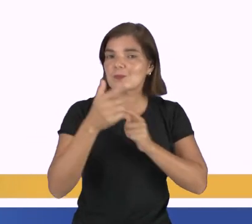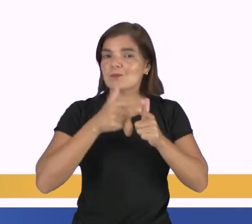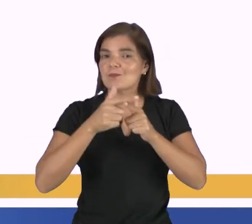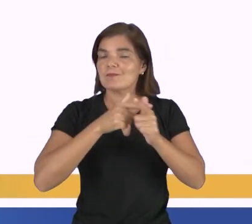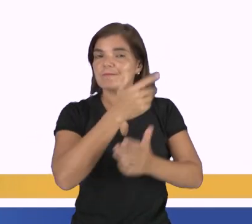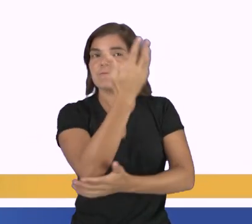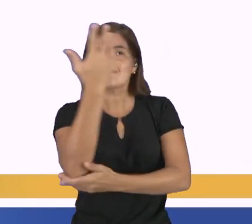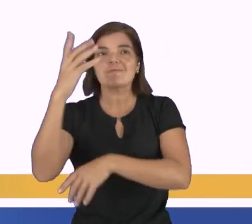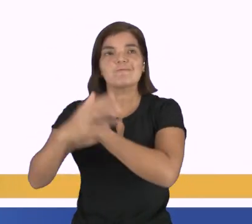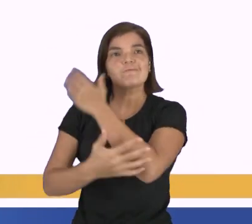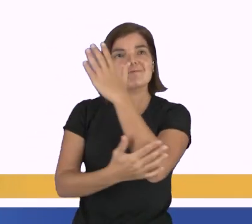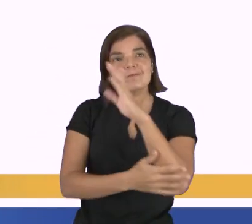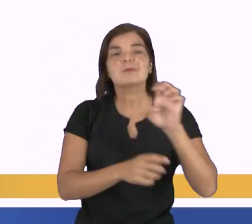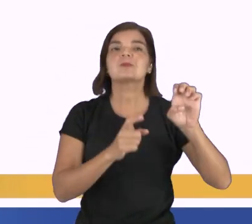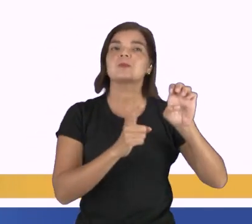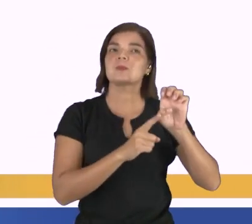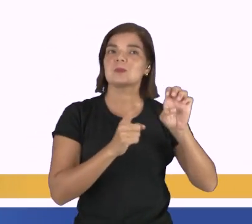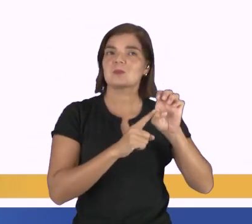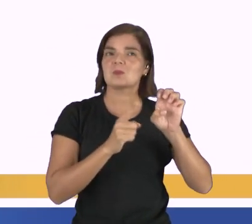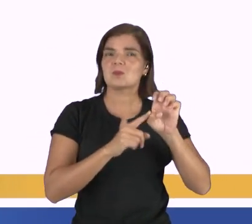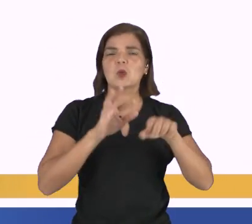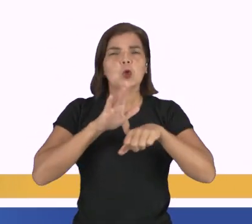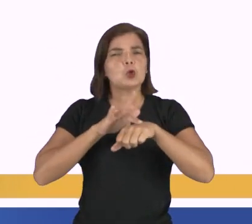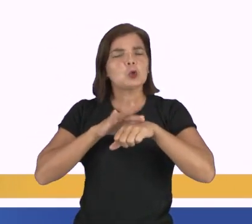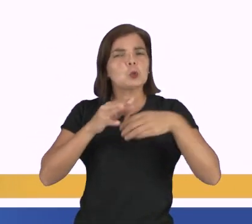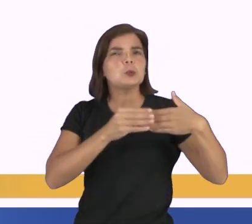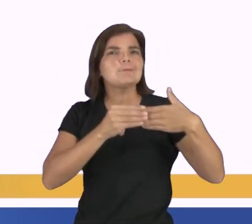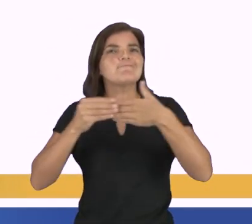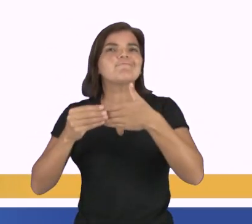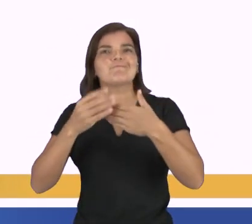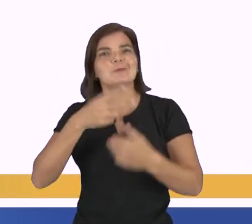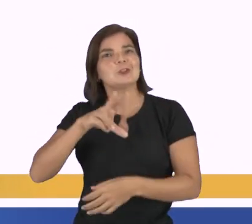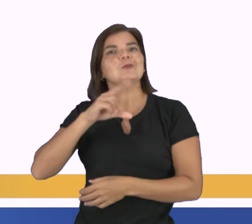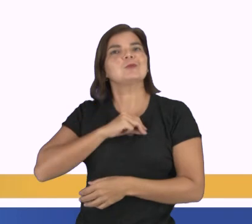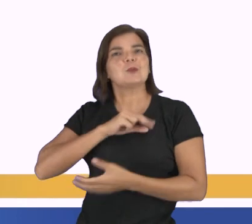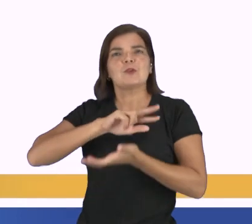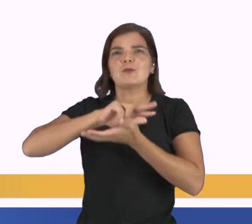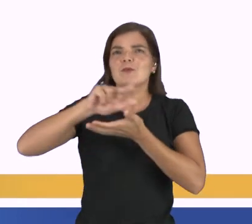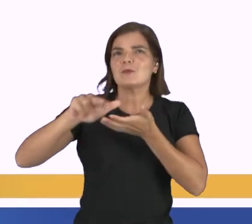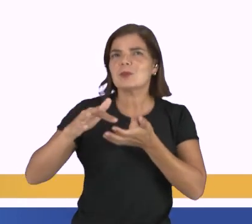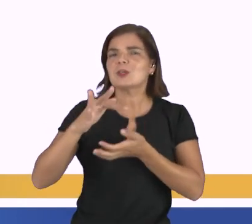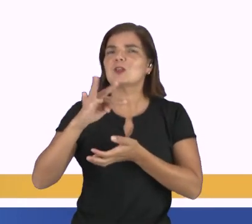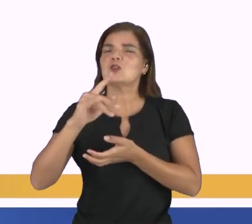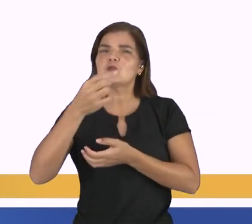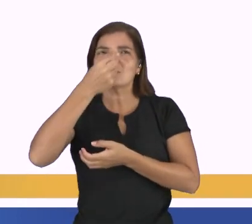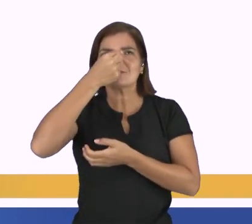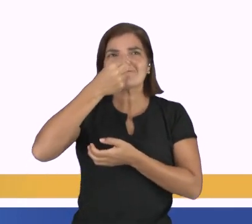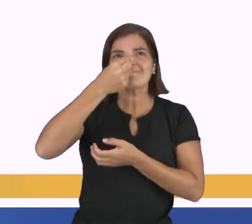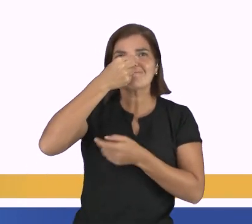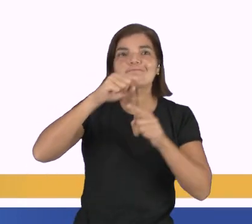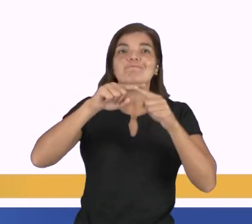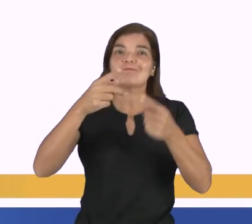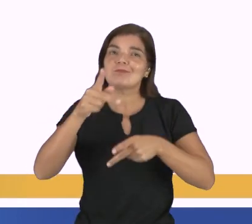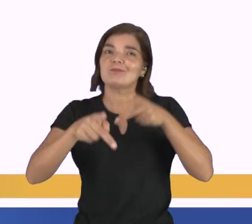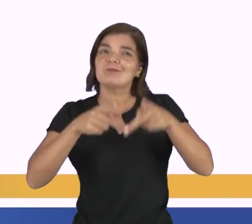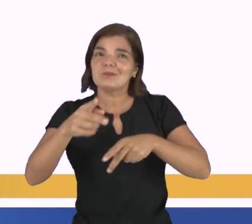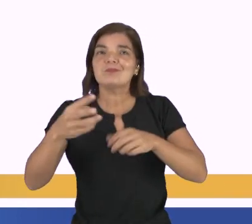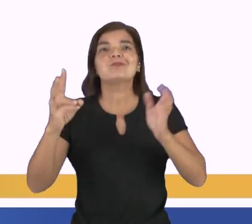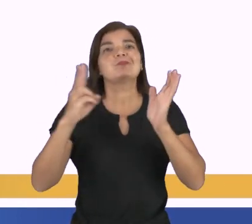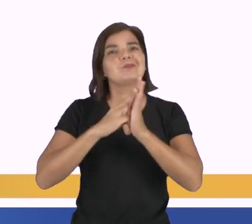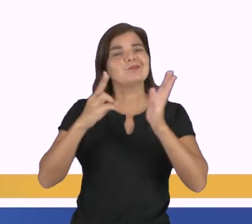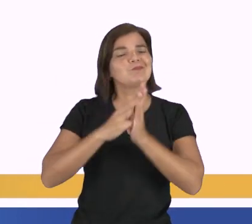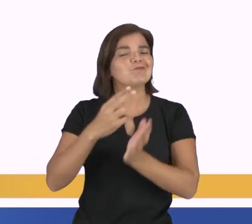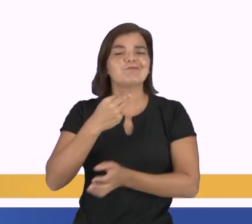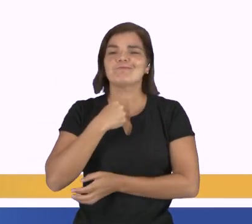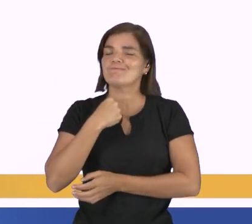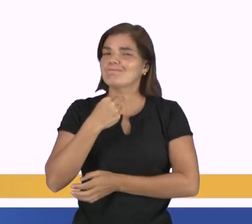novos problemas ambientais, e a série de doenças trazidas pelos espanhóis, como varíola, tifo e gripe, para as quais as populações indígenas